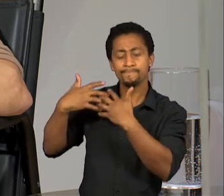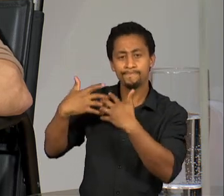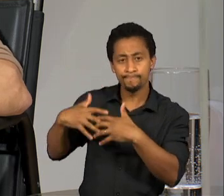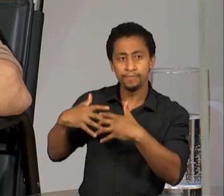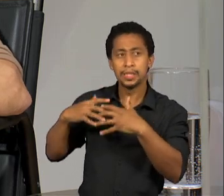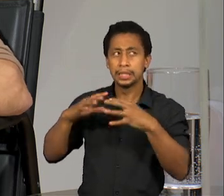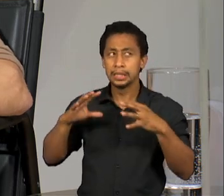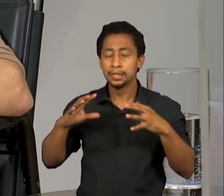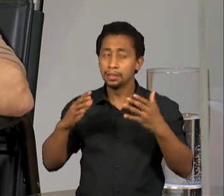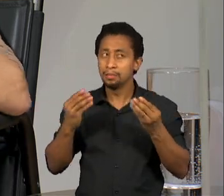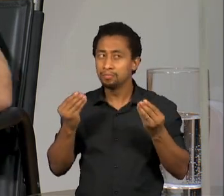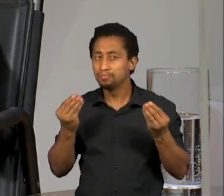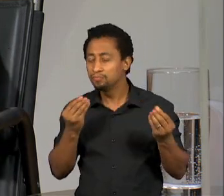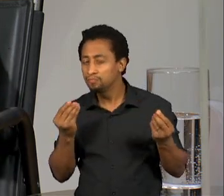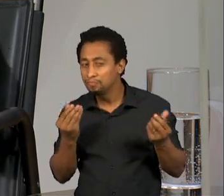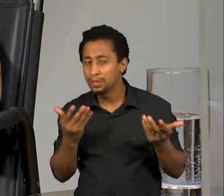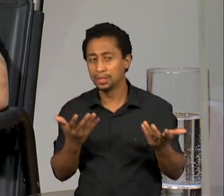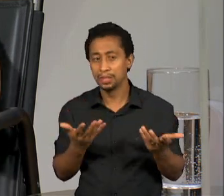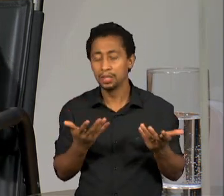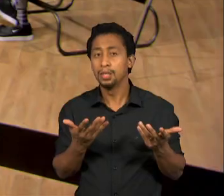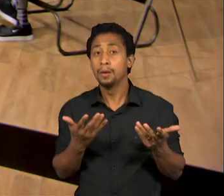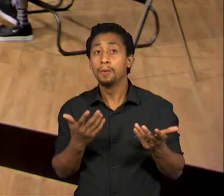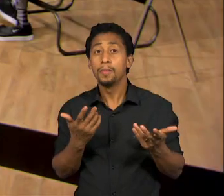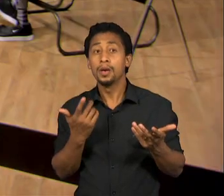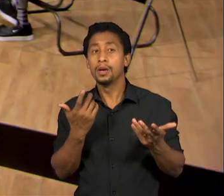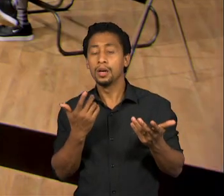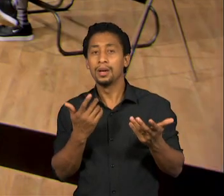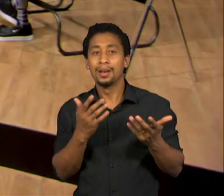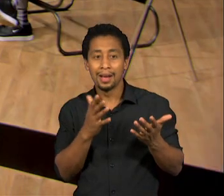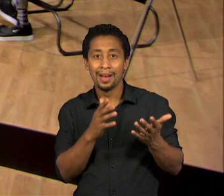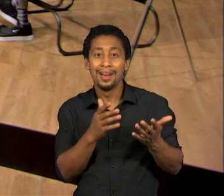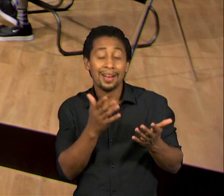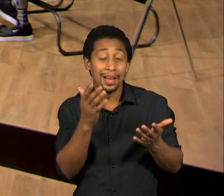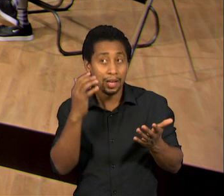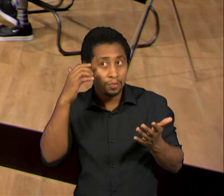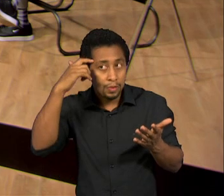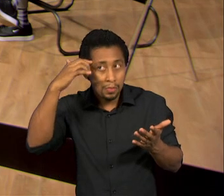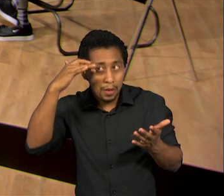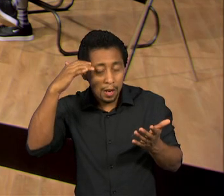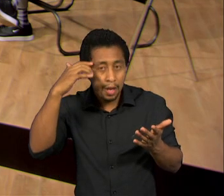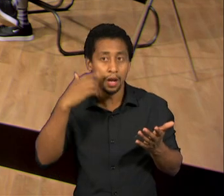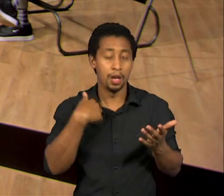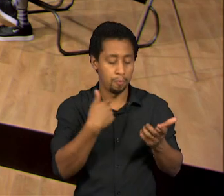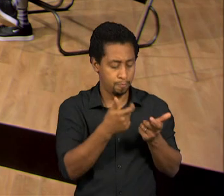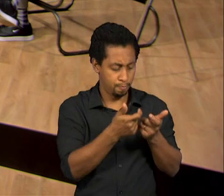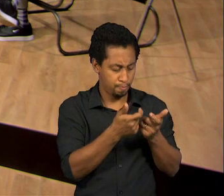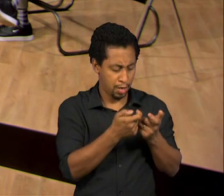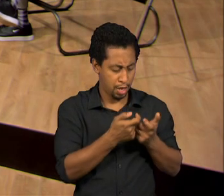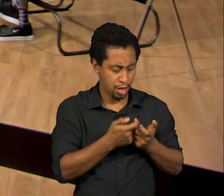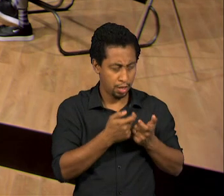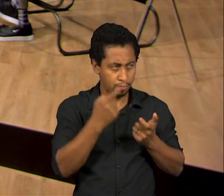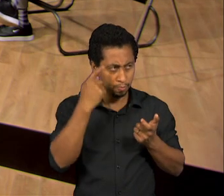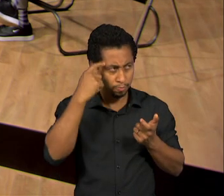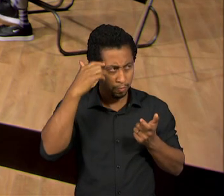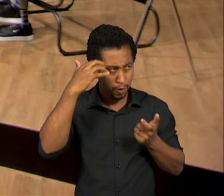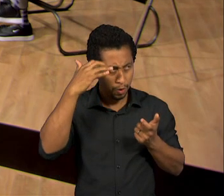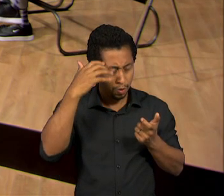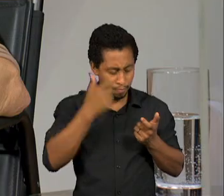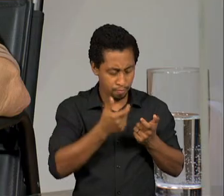a inteligência da ponta dos dedos. Então, aquilo é de um